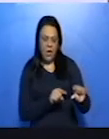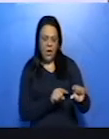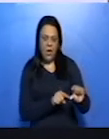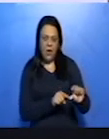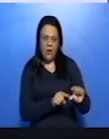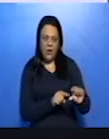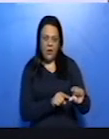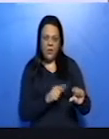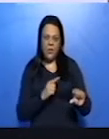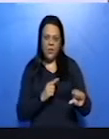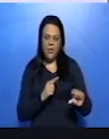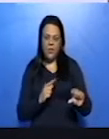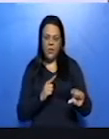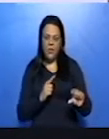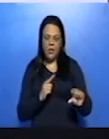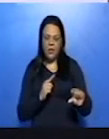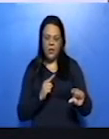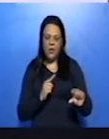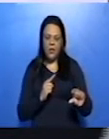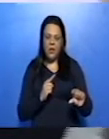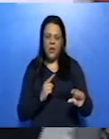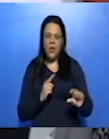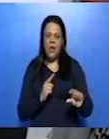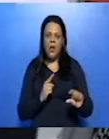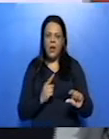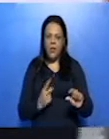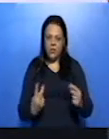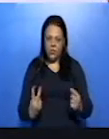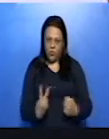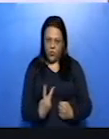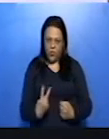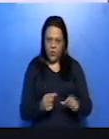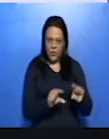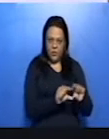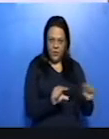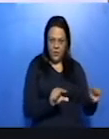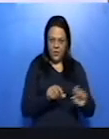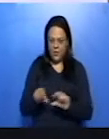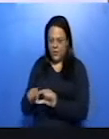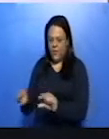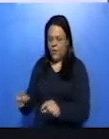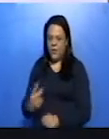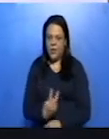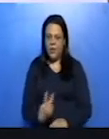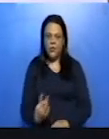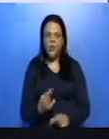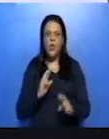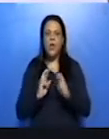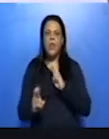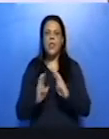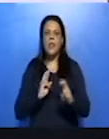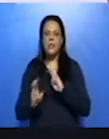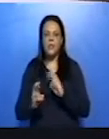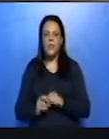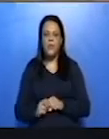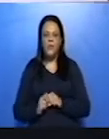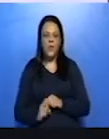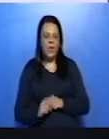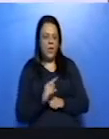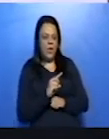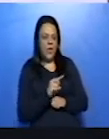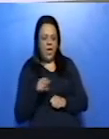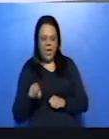função sintática em relação à principal. Então, ela exerce uma função